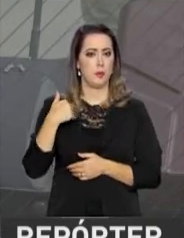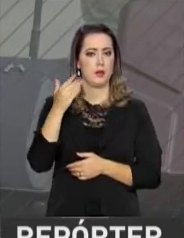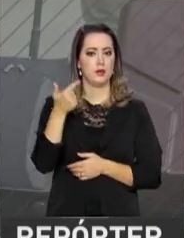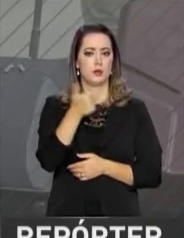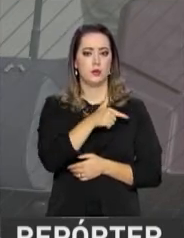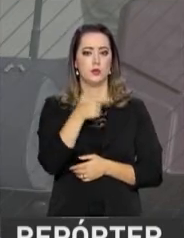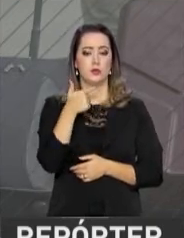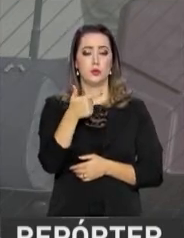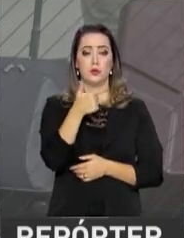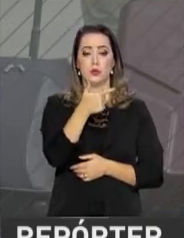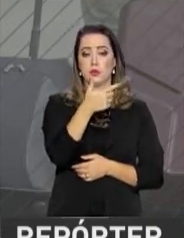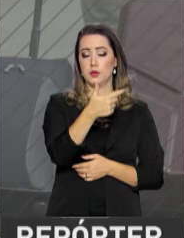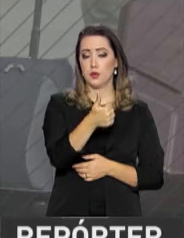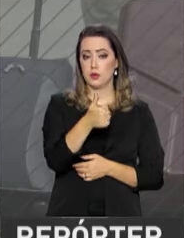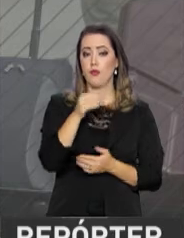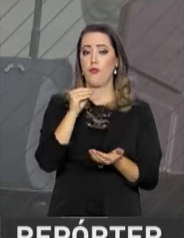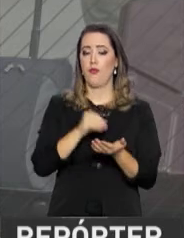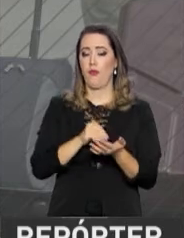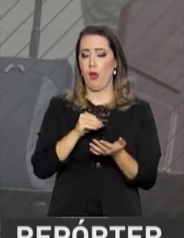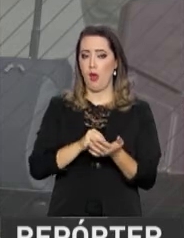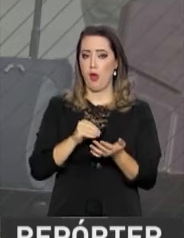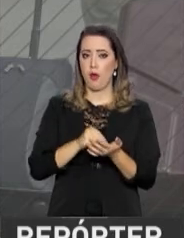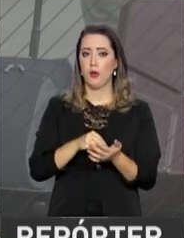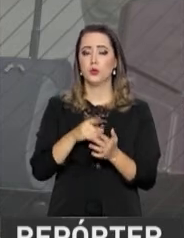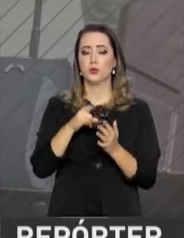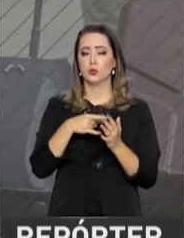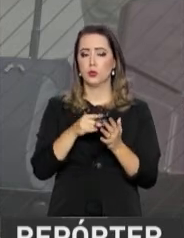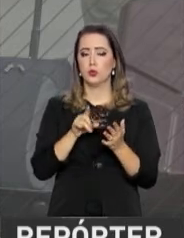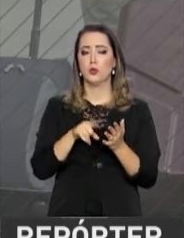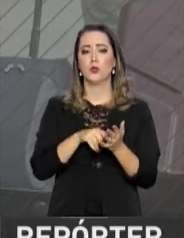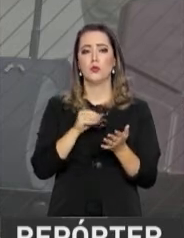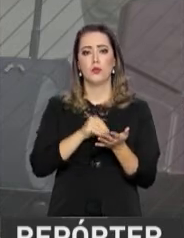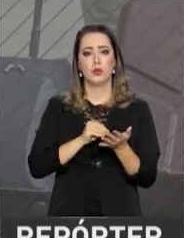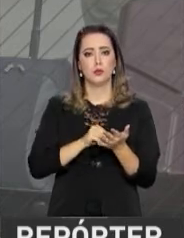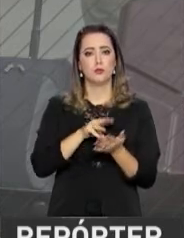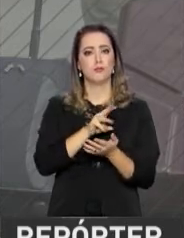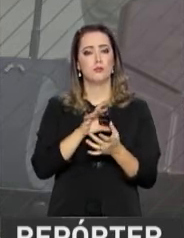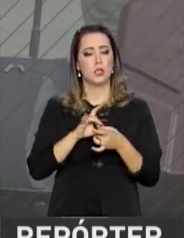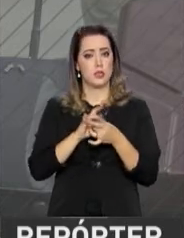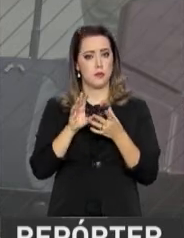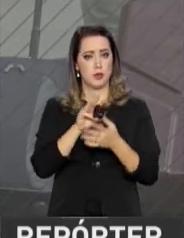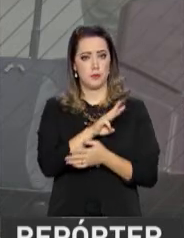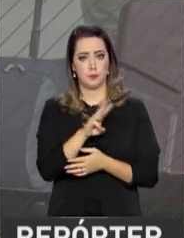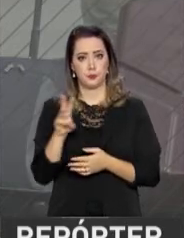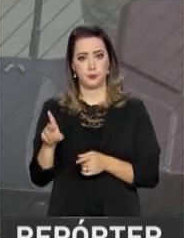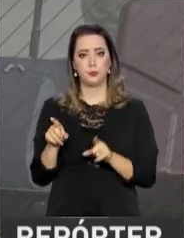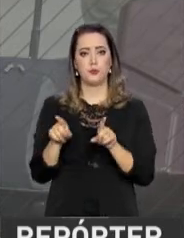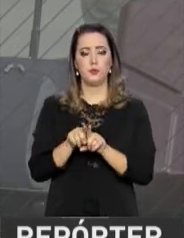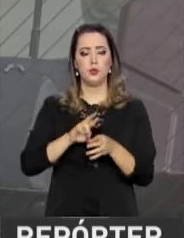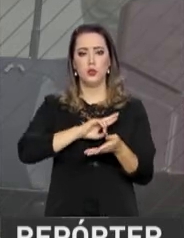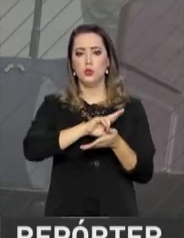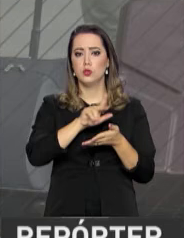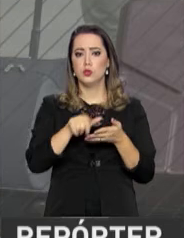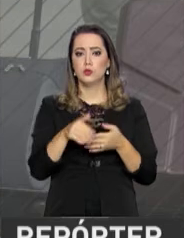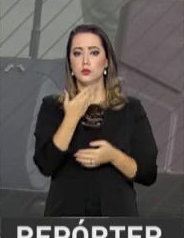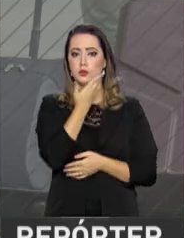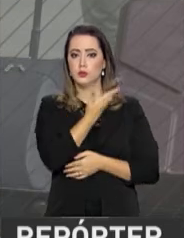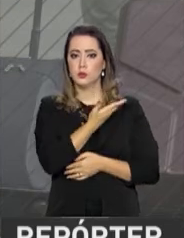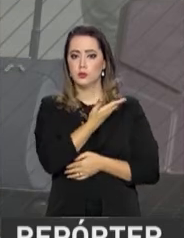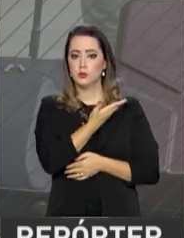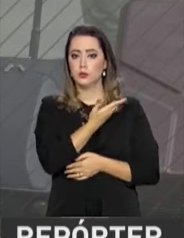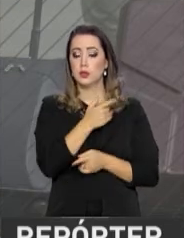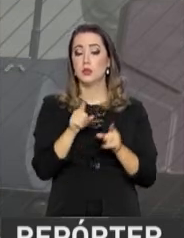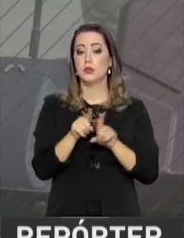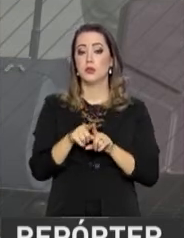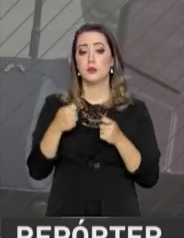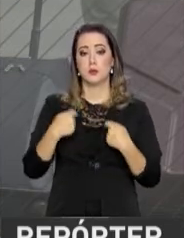outros 221 ainda estão irregulares e não constam no Cadastur. Além das pousadas, albergues e hotéis, o